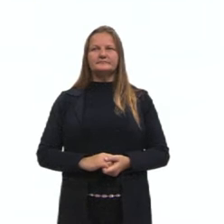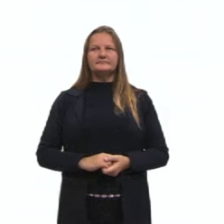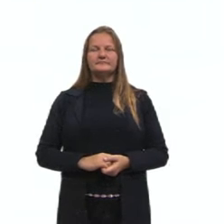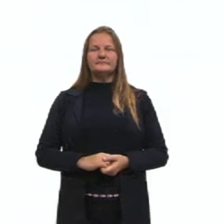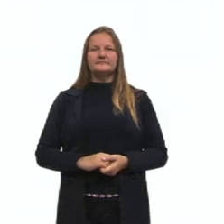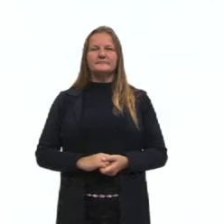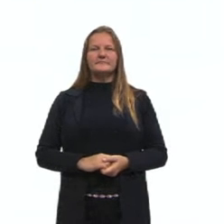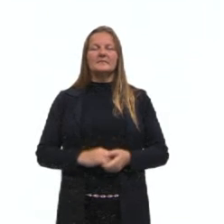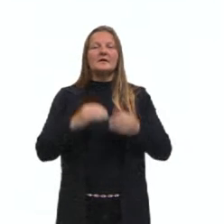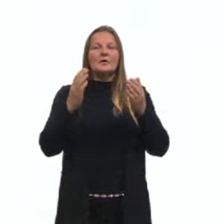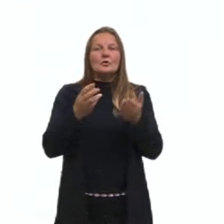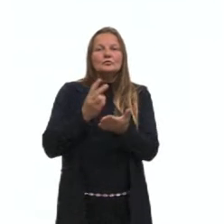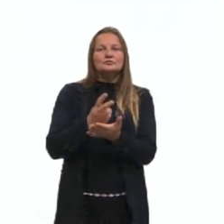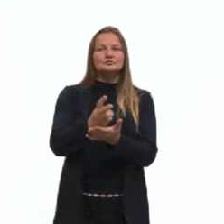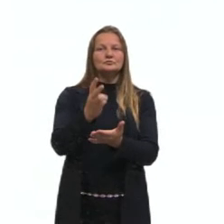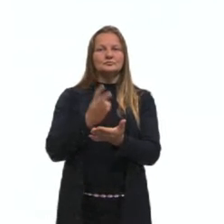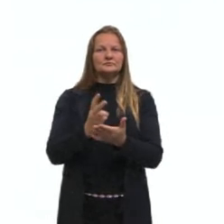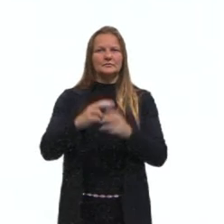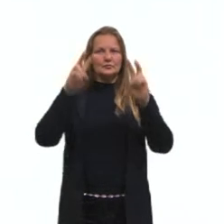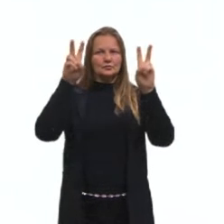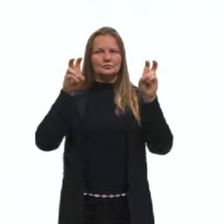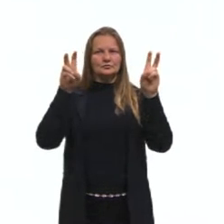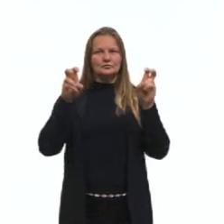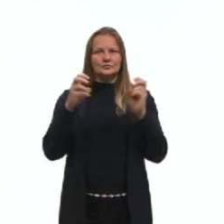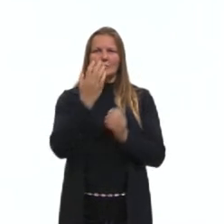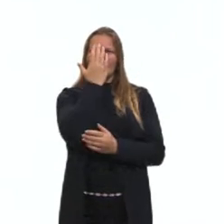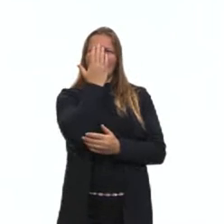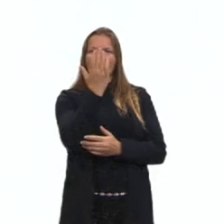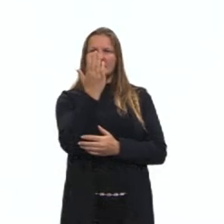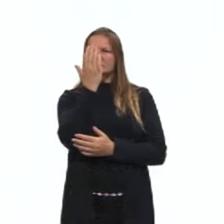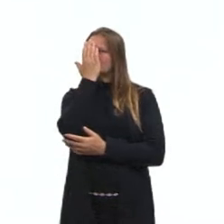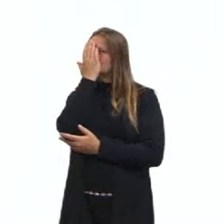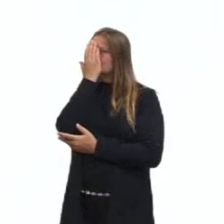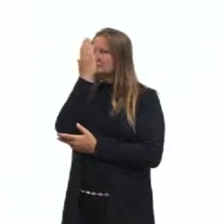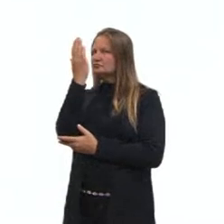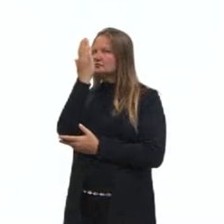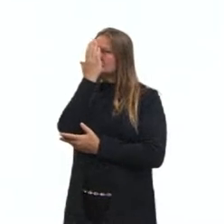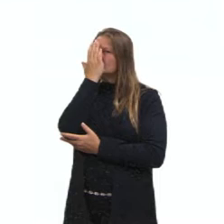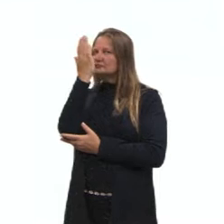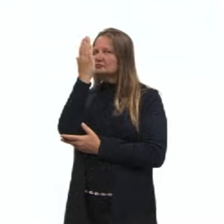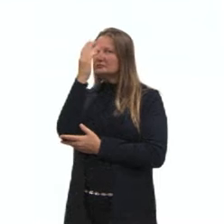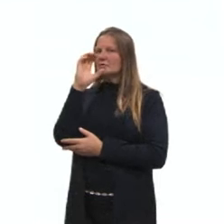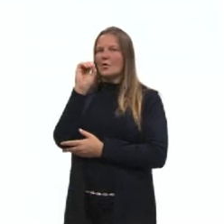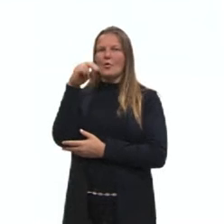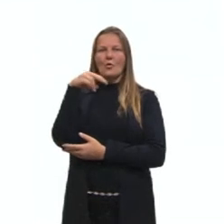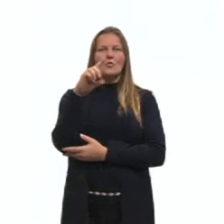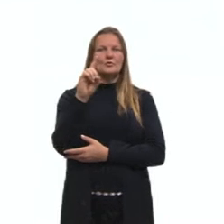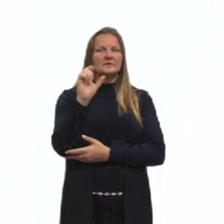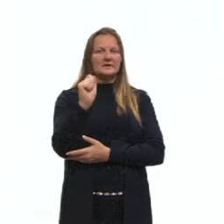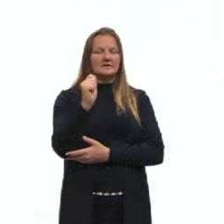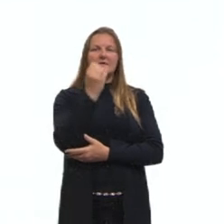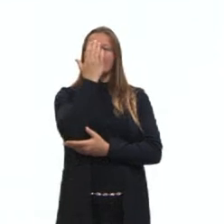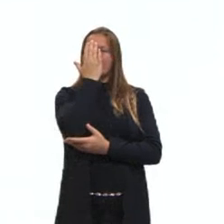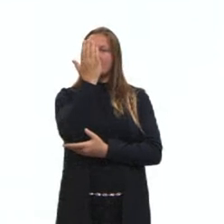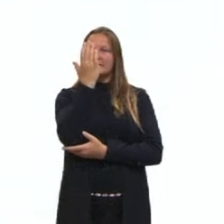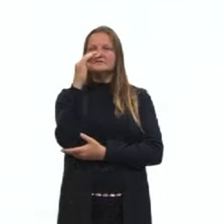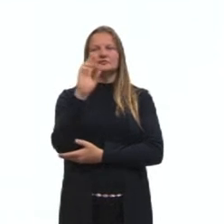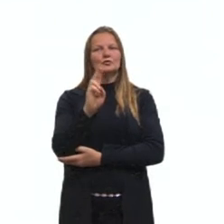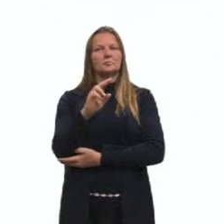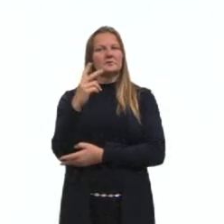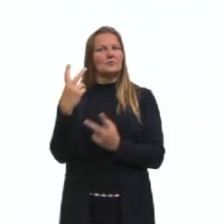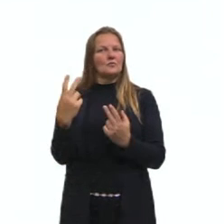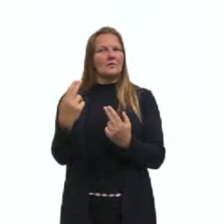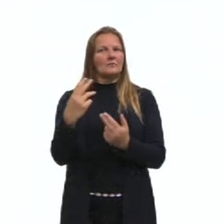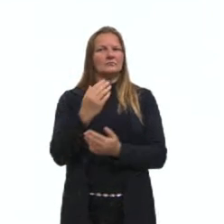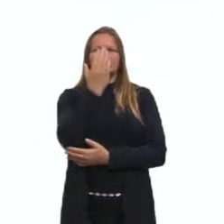Bom, para continuar então o nosso assunto, né, frente de onda. É o conjunto, frente de onda vai ser importante, né, a